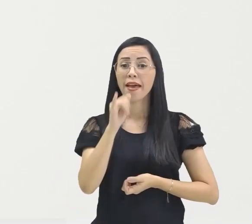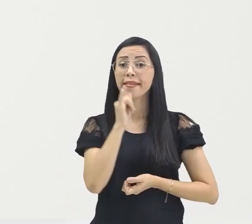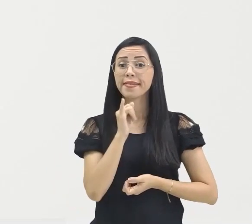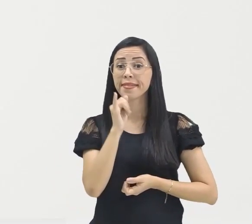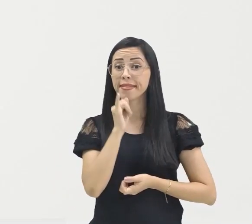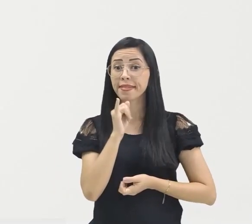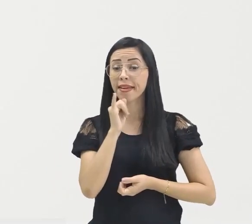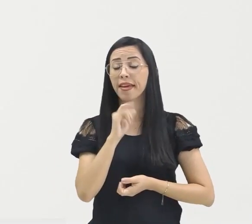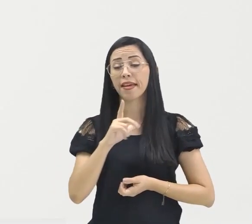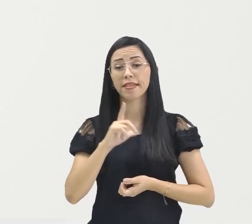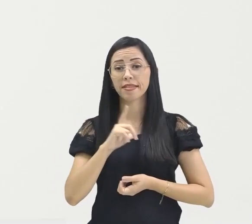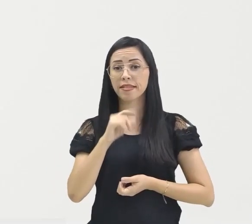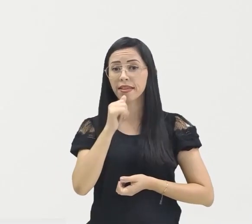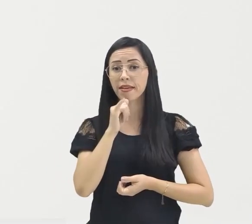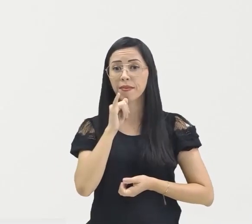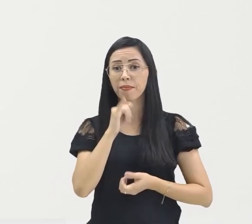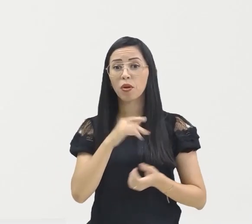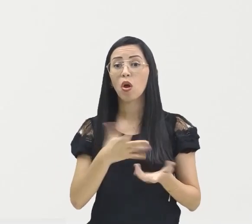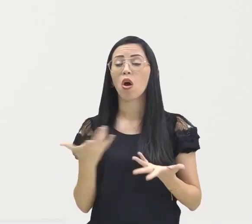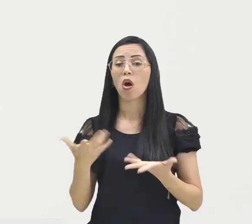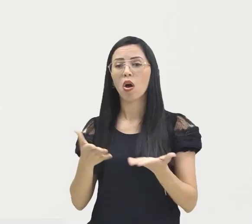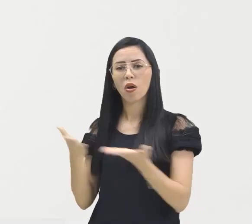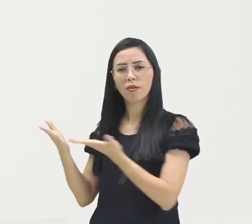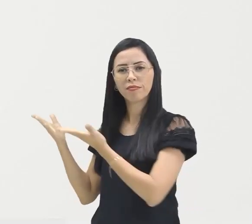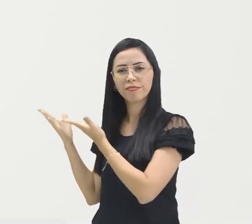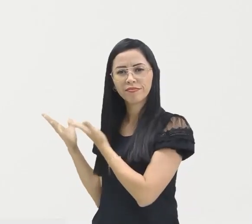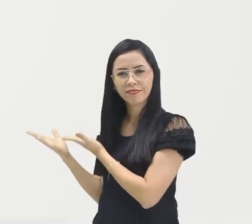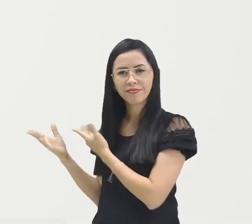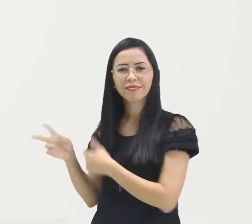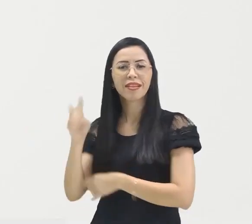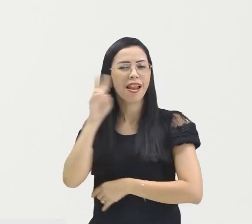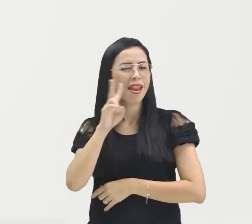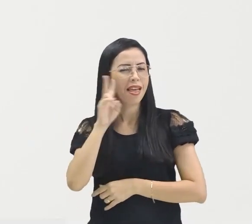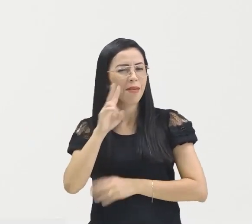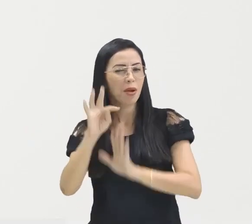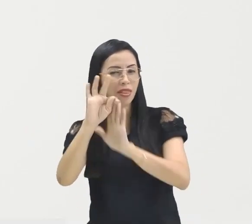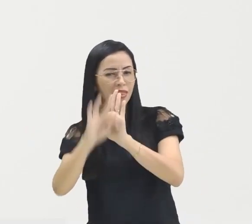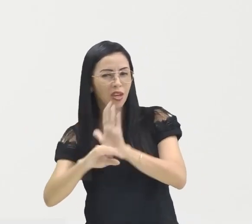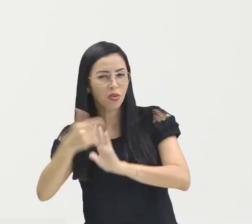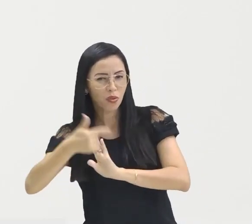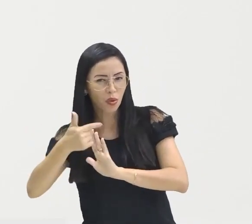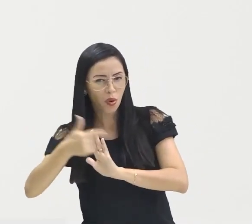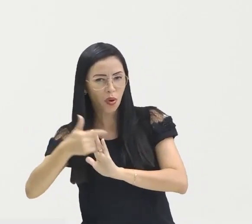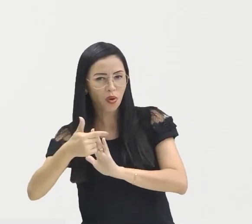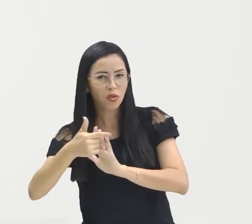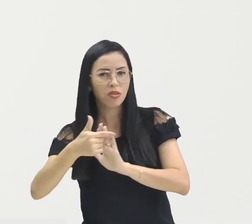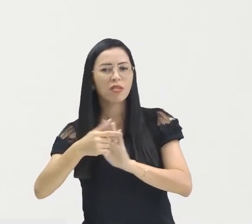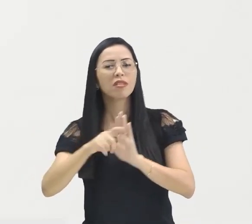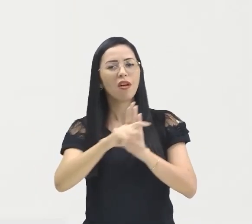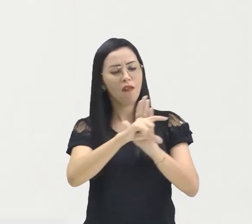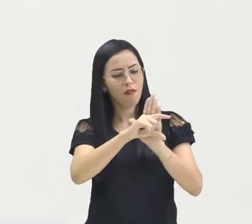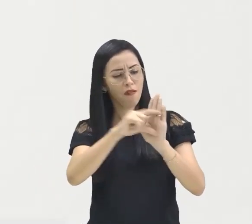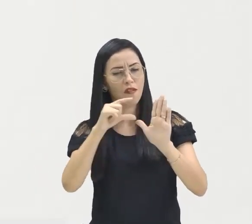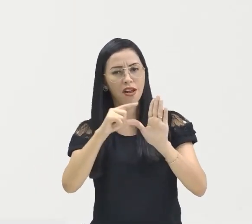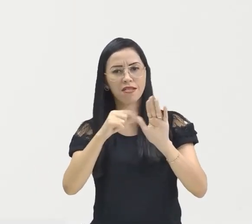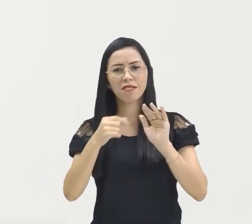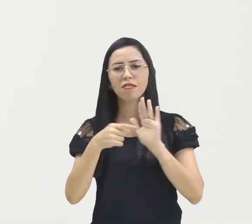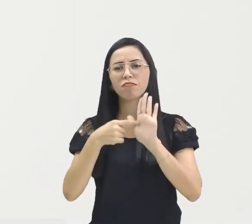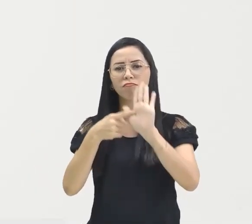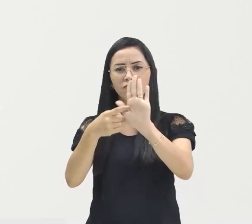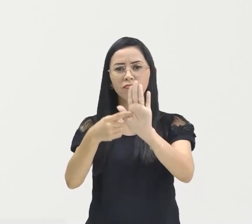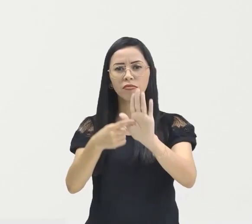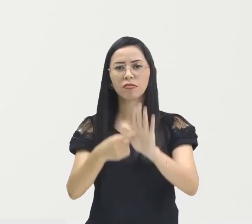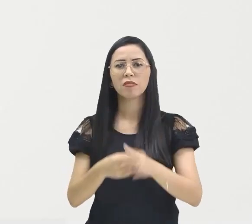Aí a gente pegou parte do texto, lá daquele texto de dislexia, e vou mostrar para vocês aqui o desenvolvimento,